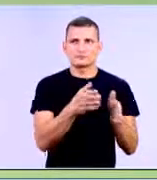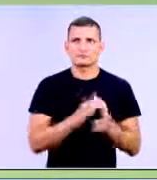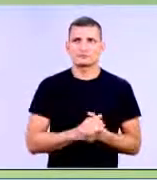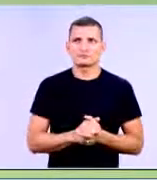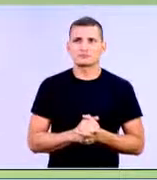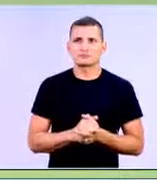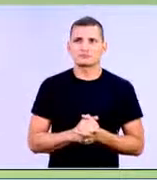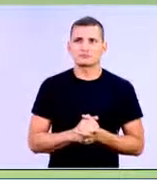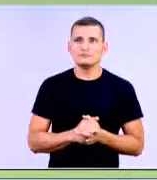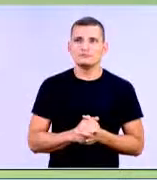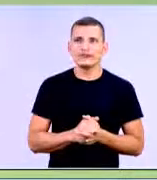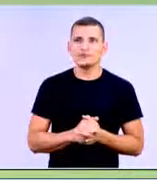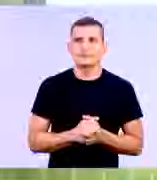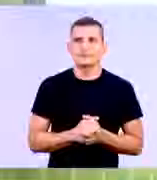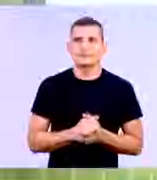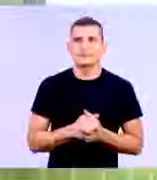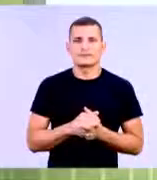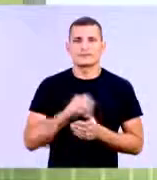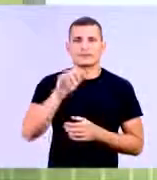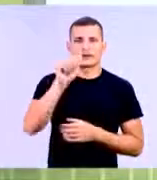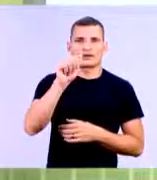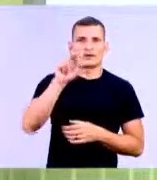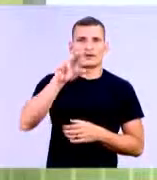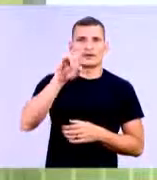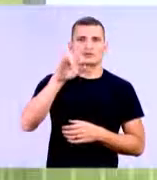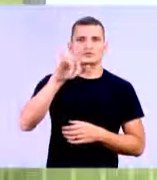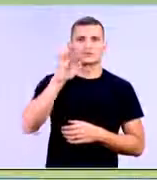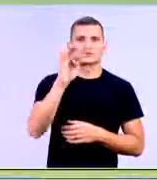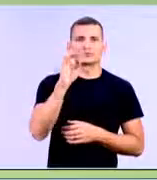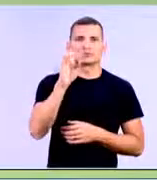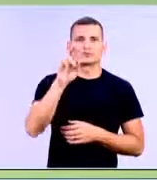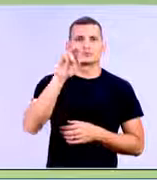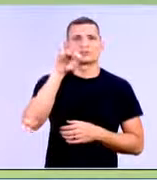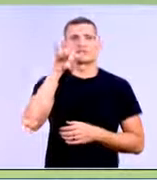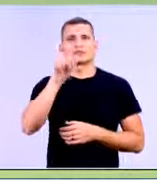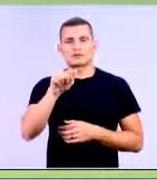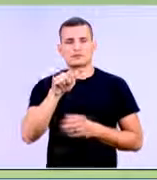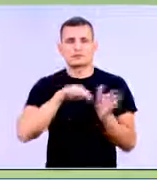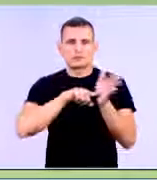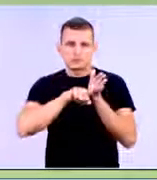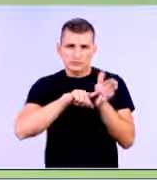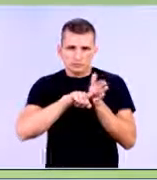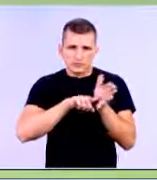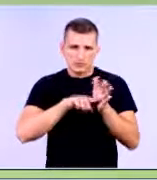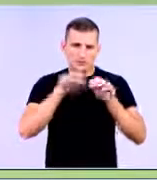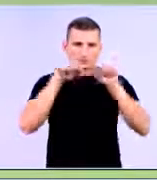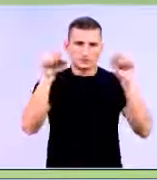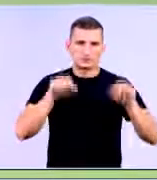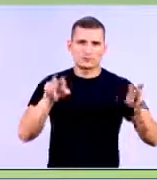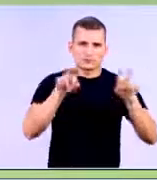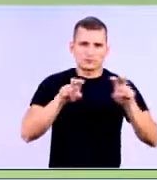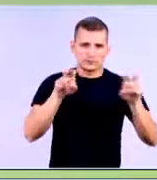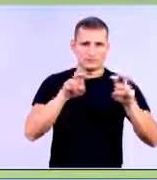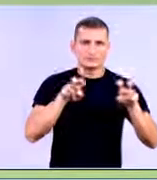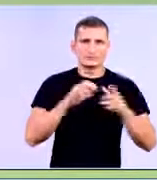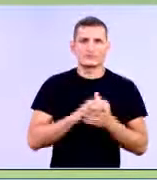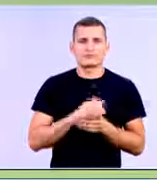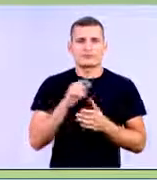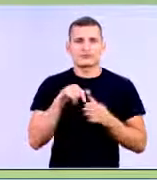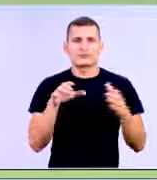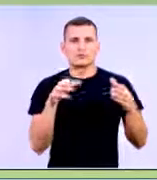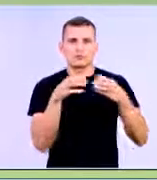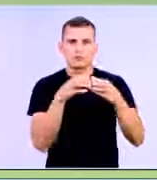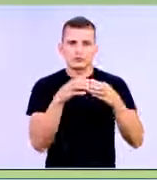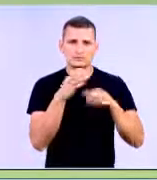aqui rapidamente sobre auditoria em sistemas computacionais, né? Nada mais é do que um conjunto de atividades